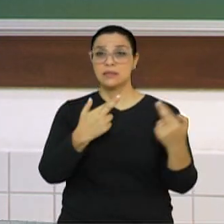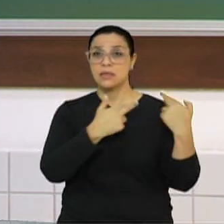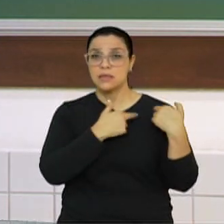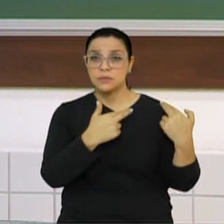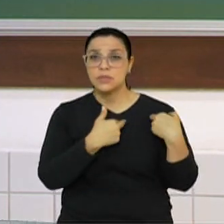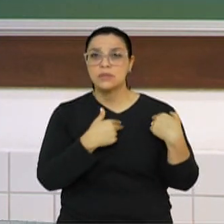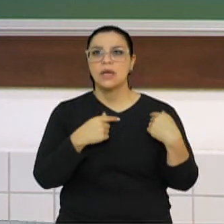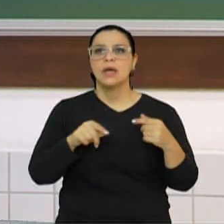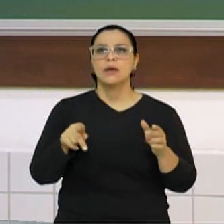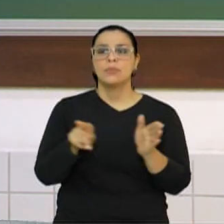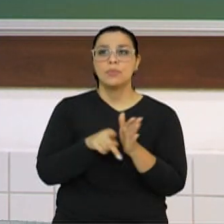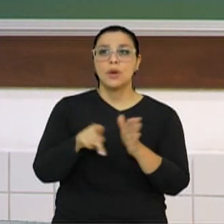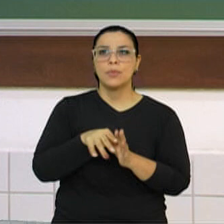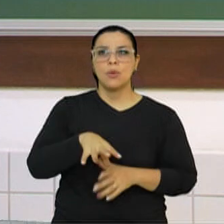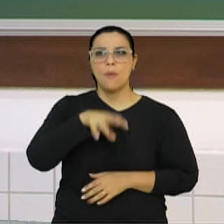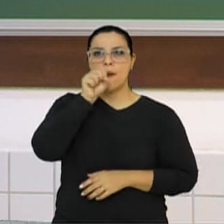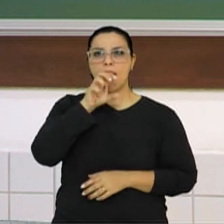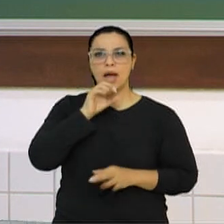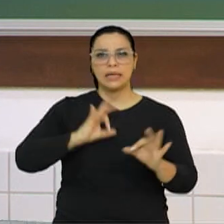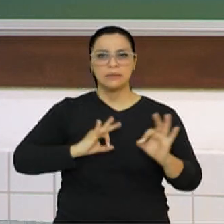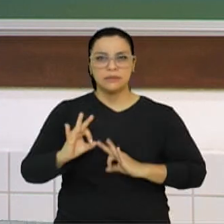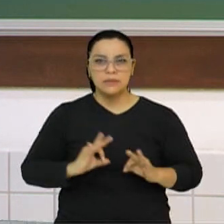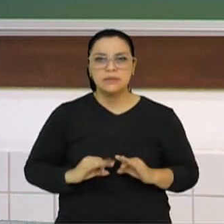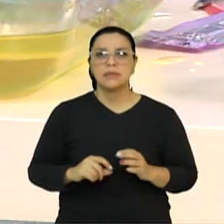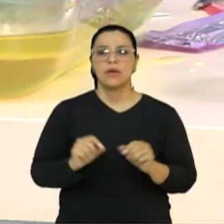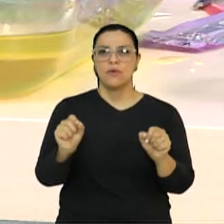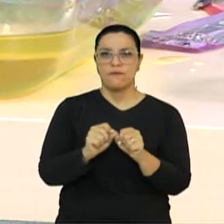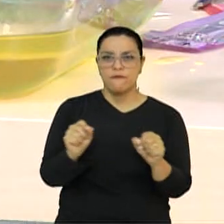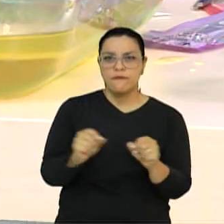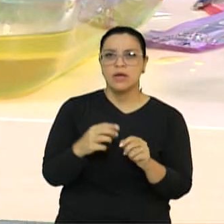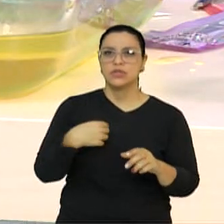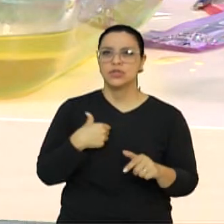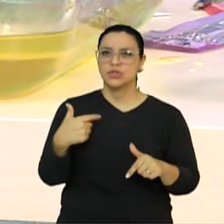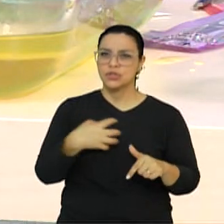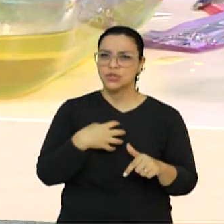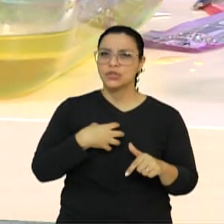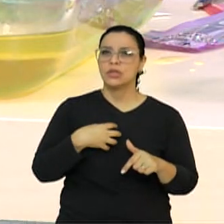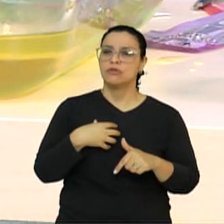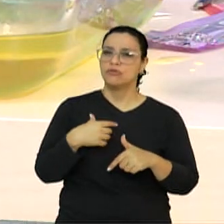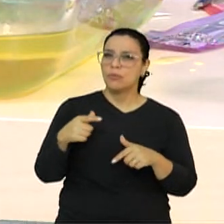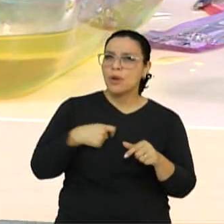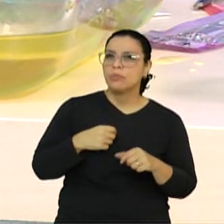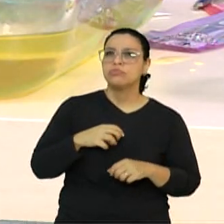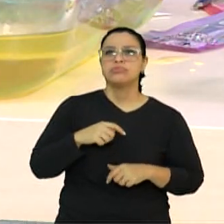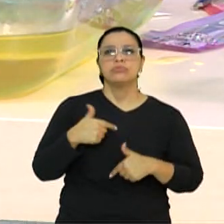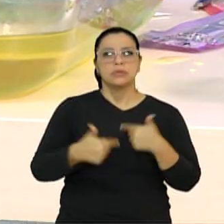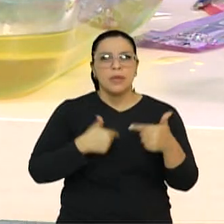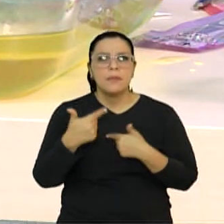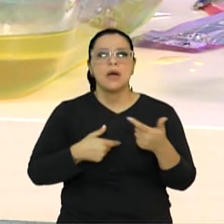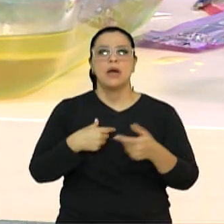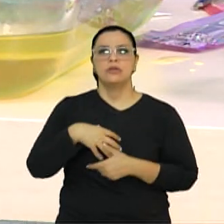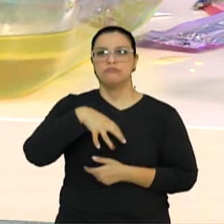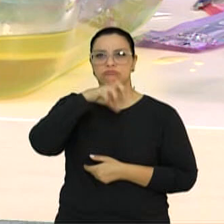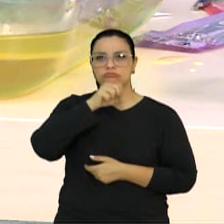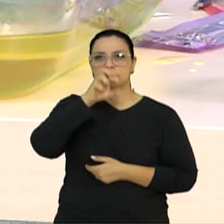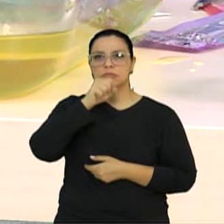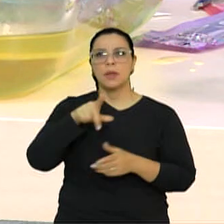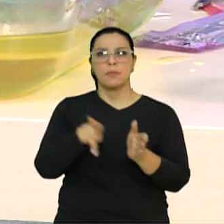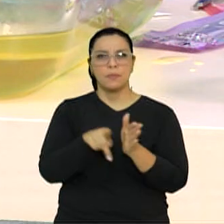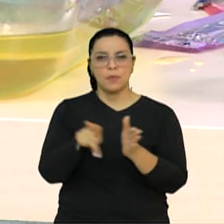responsáveis pela respiração celular, então elas fazem esse trabalho, né, de